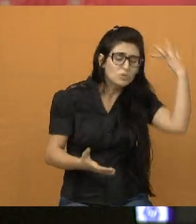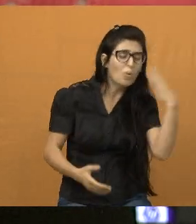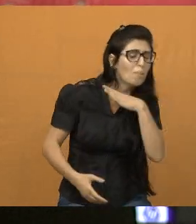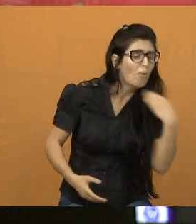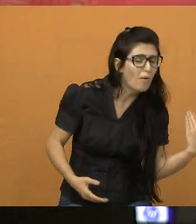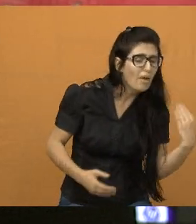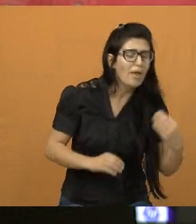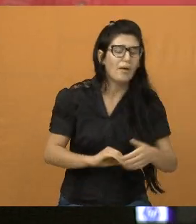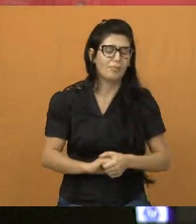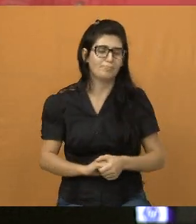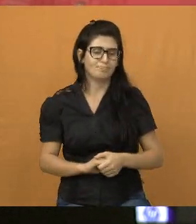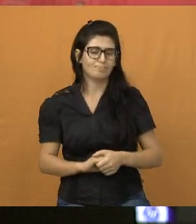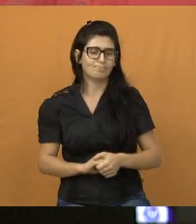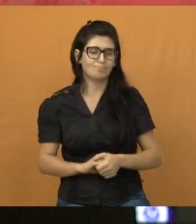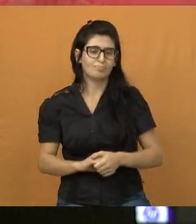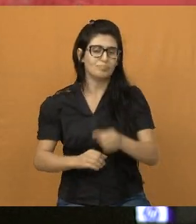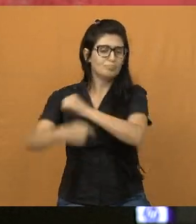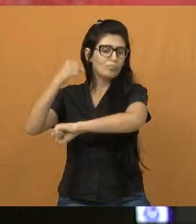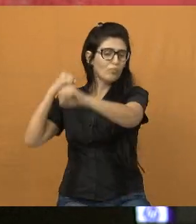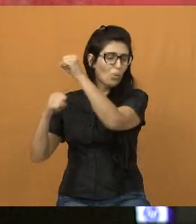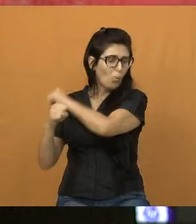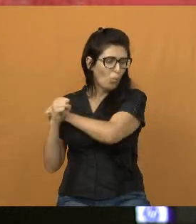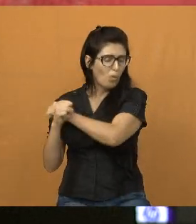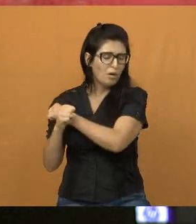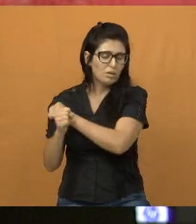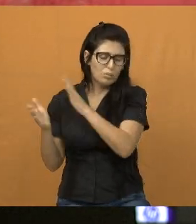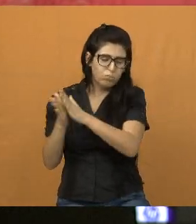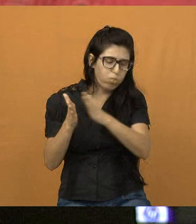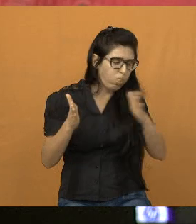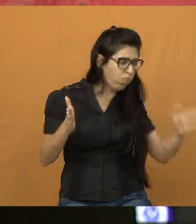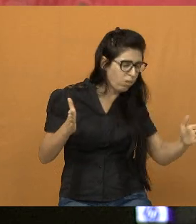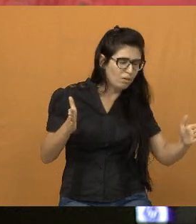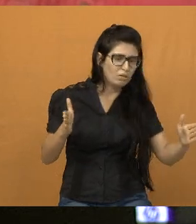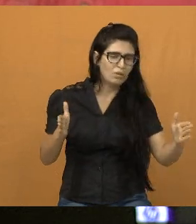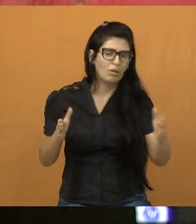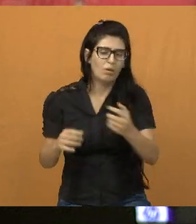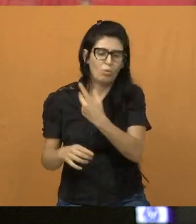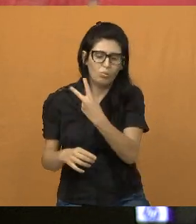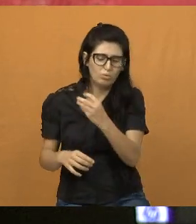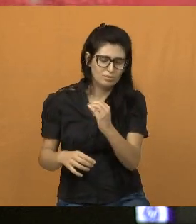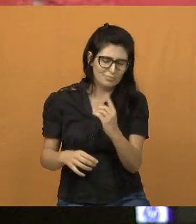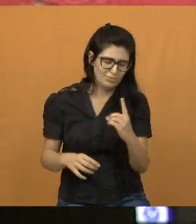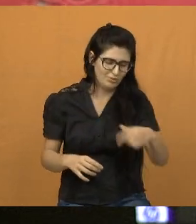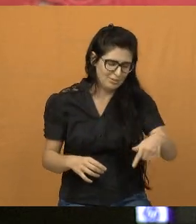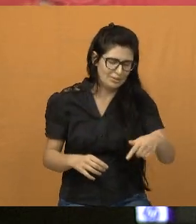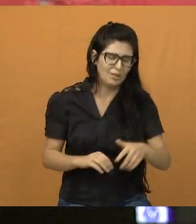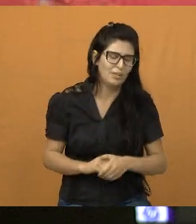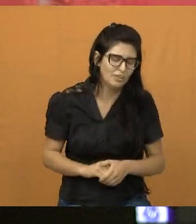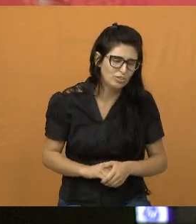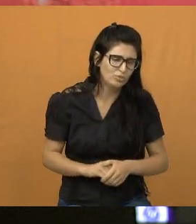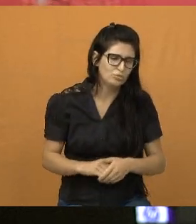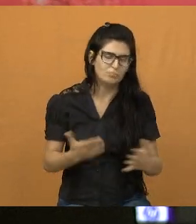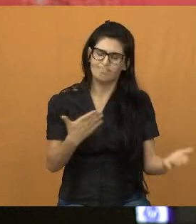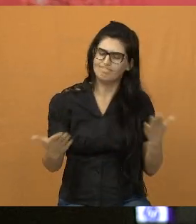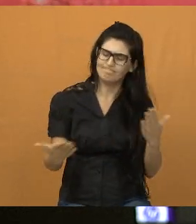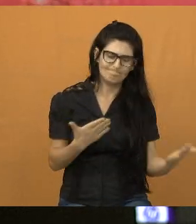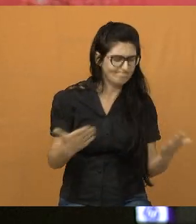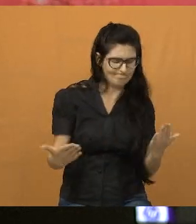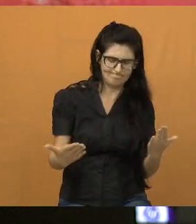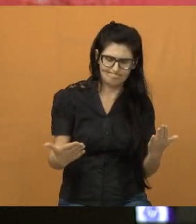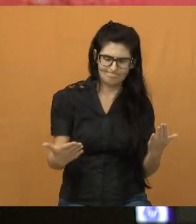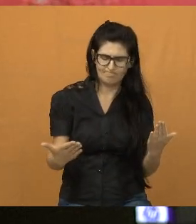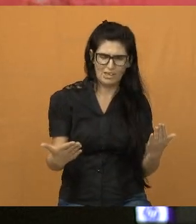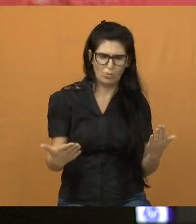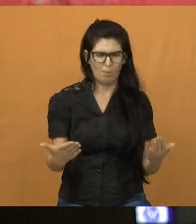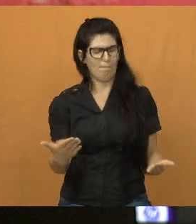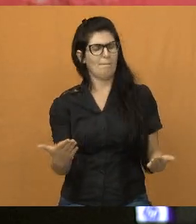primeiro quadrimestre e do segundo quadrimestre, é possível fazê-lo eliminando o que está por vir. Então, o que está registrado até